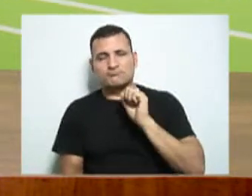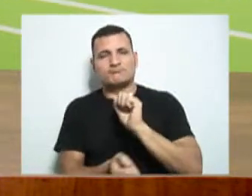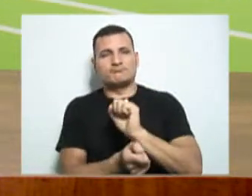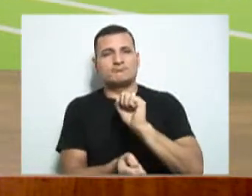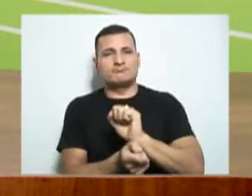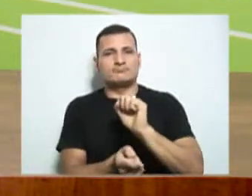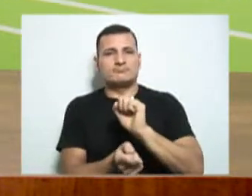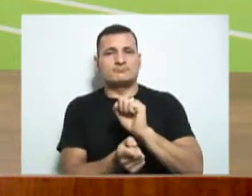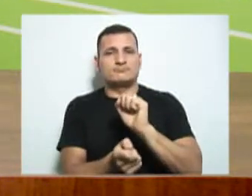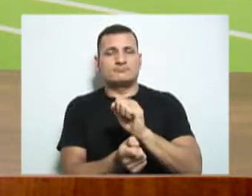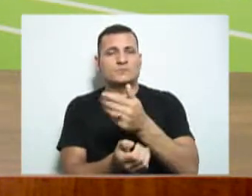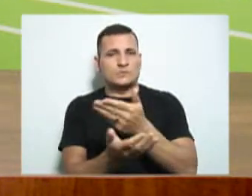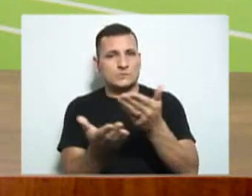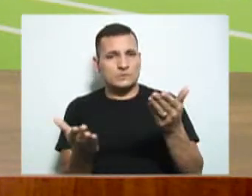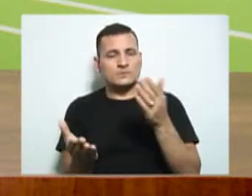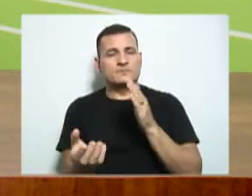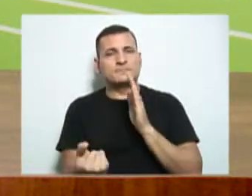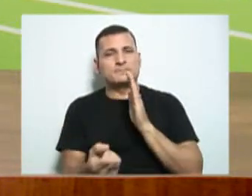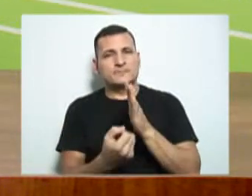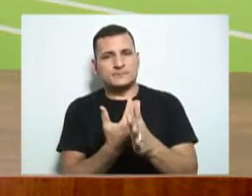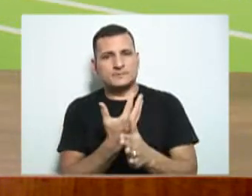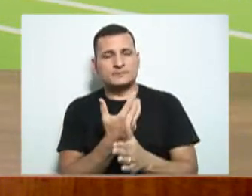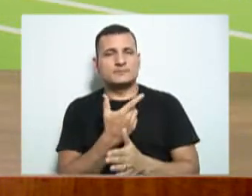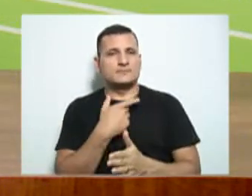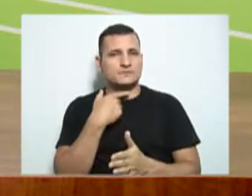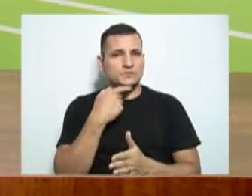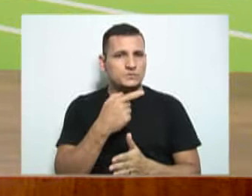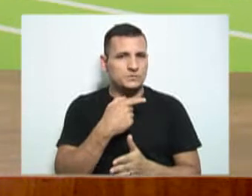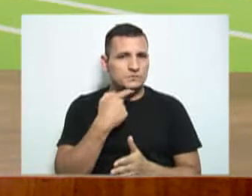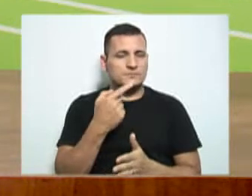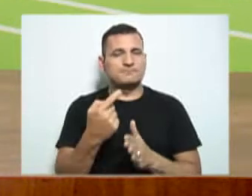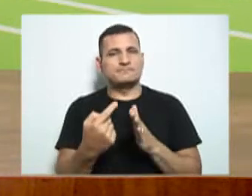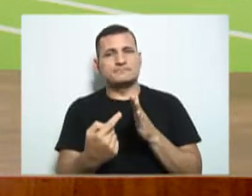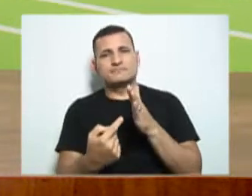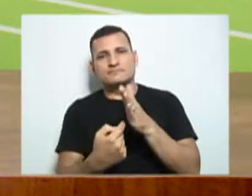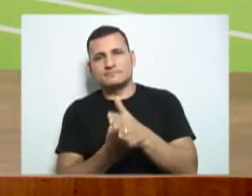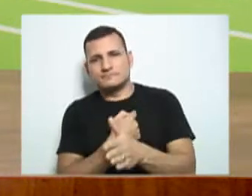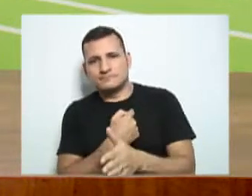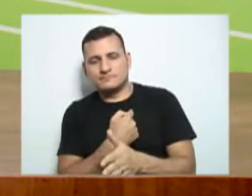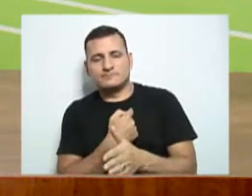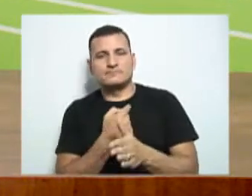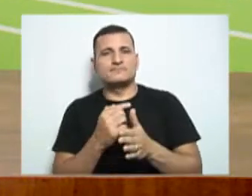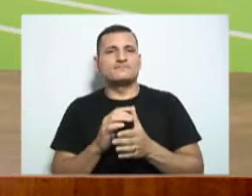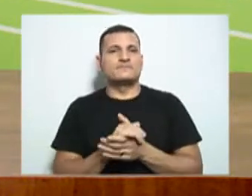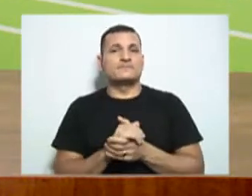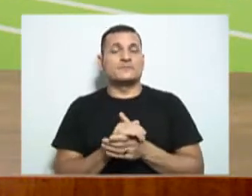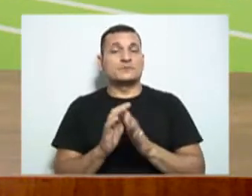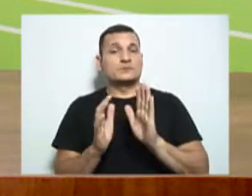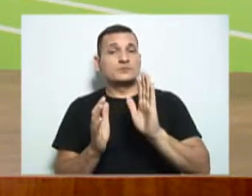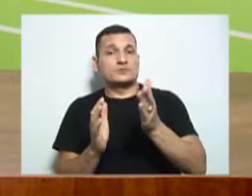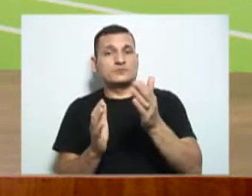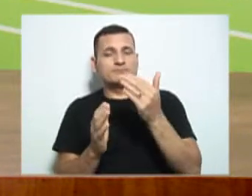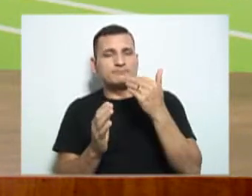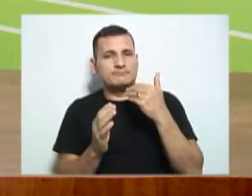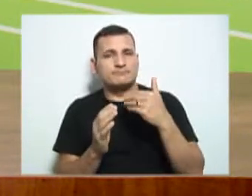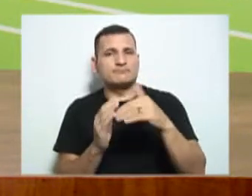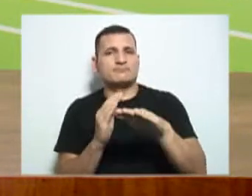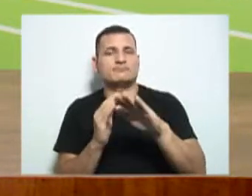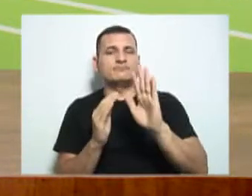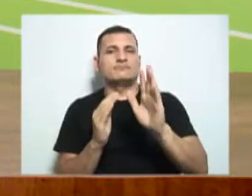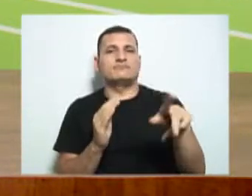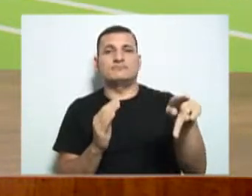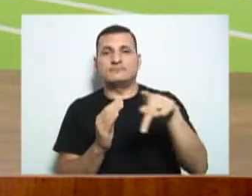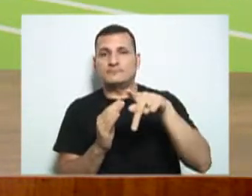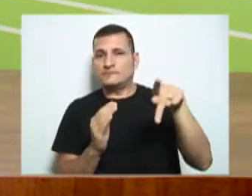as dúvidas de vocês, as perguntinhas, as participações. Eu já enviei uma mensagem para os